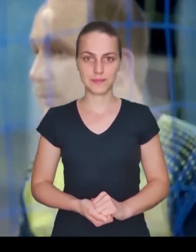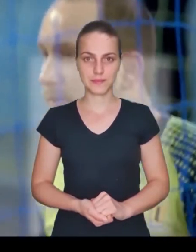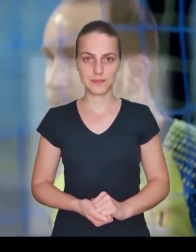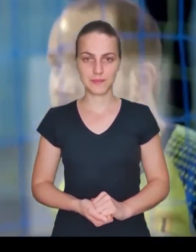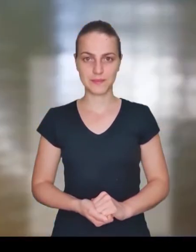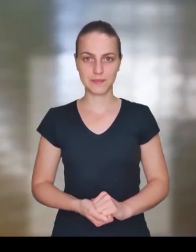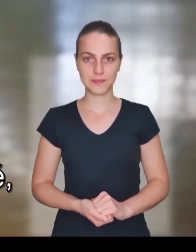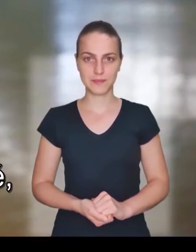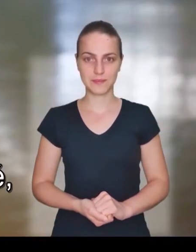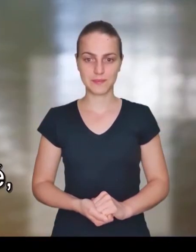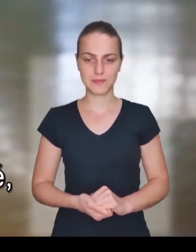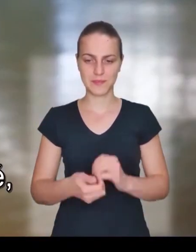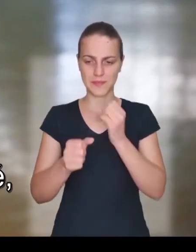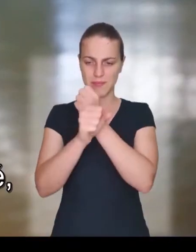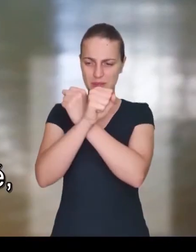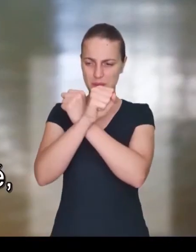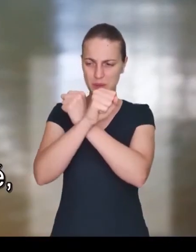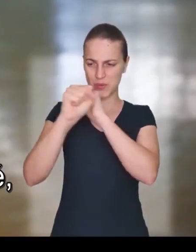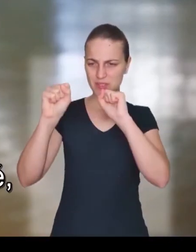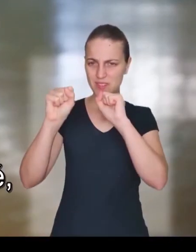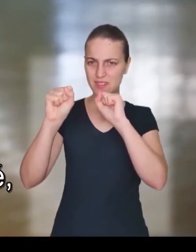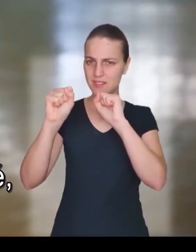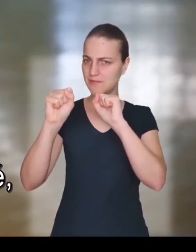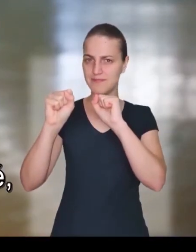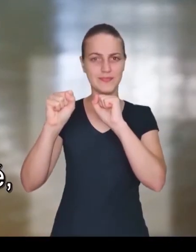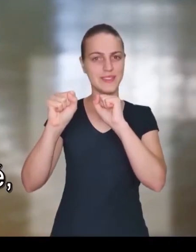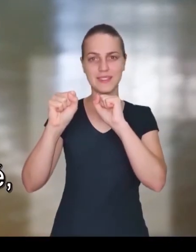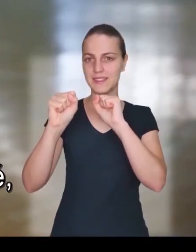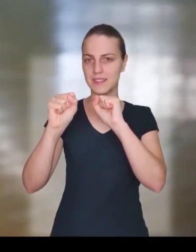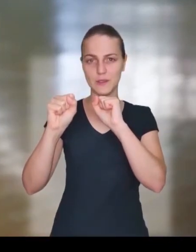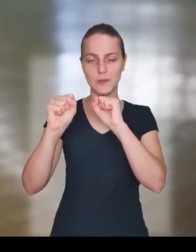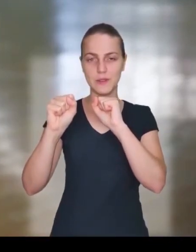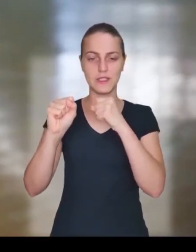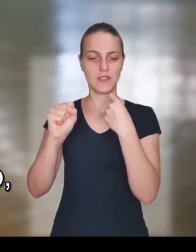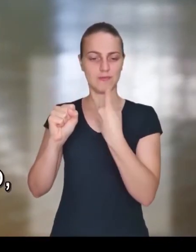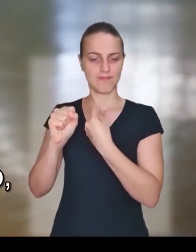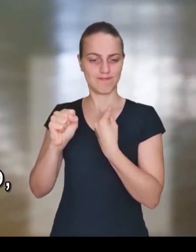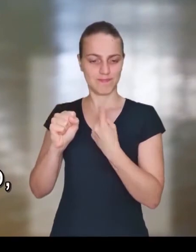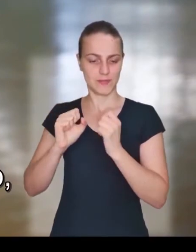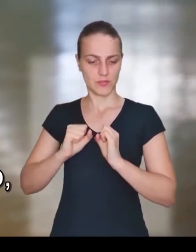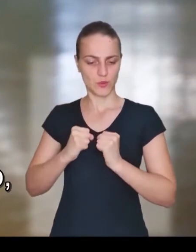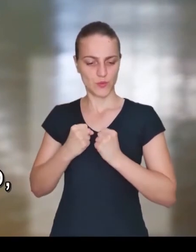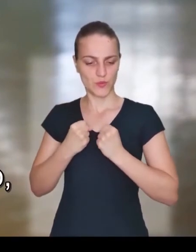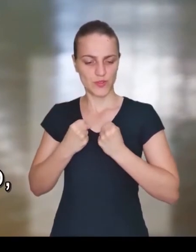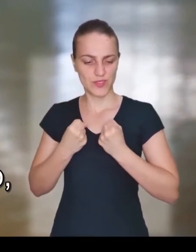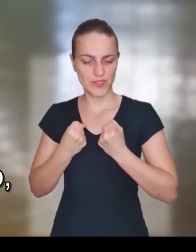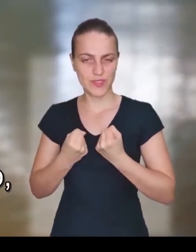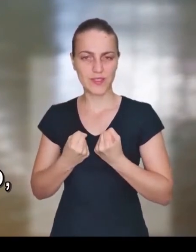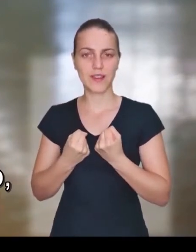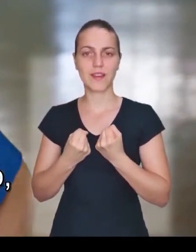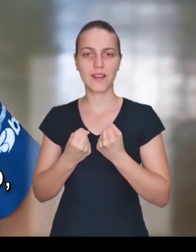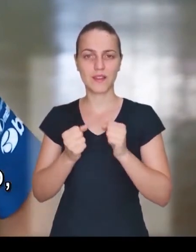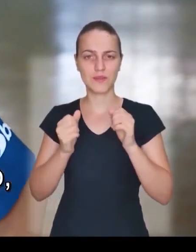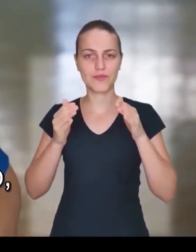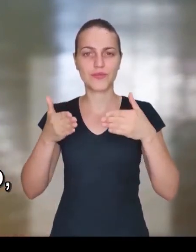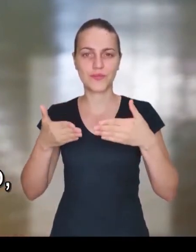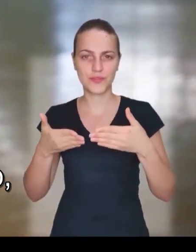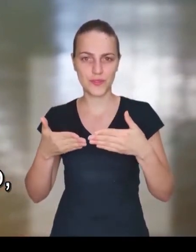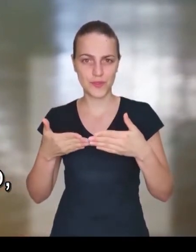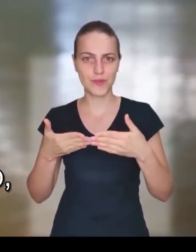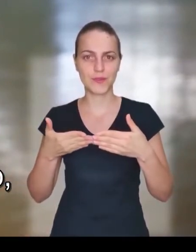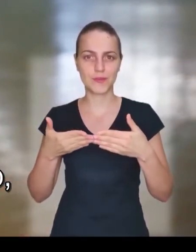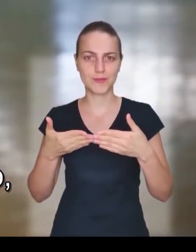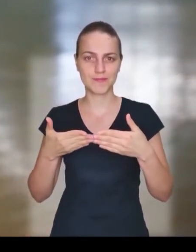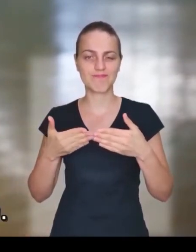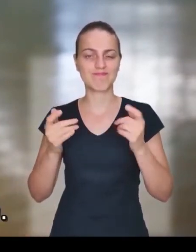Carlos. Acho que não tem impossível, né? Tudo a gente consegue, se a gente se dedicar ao máximo, a gente ter um